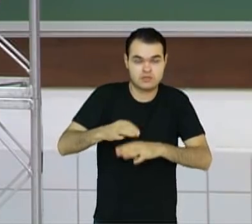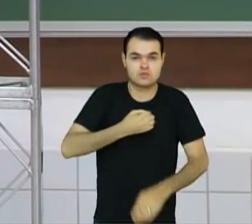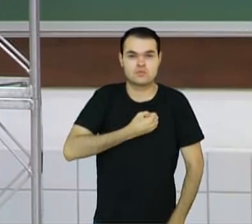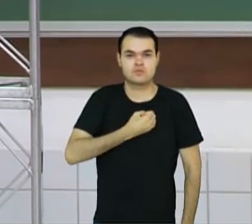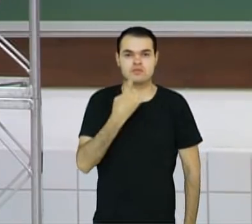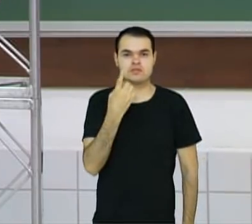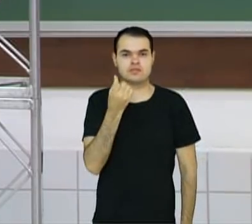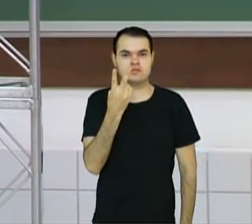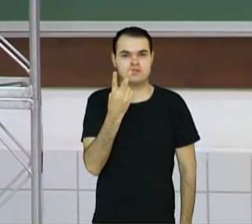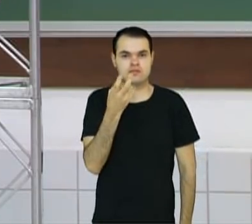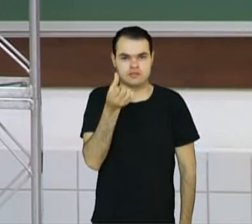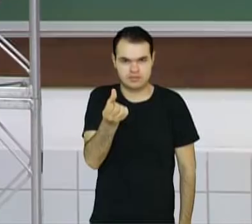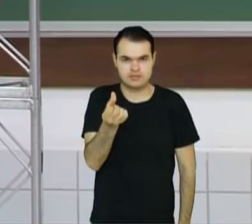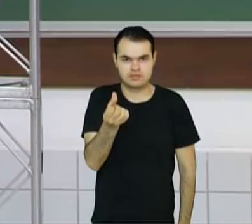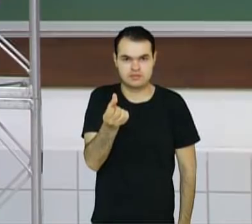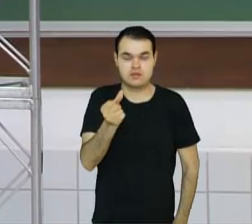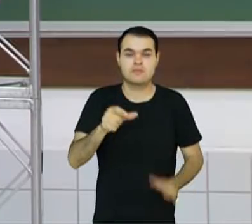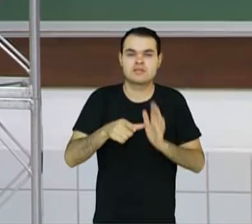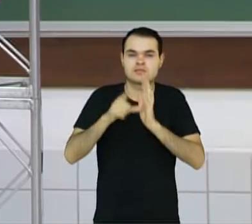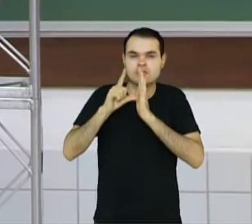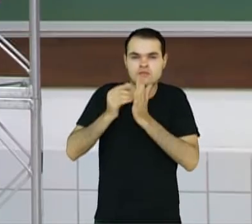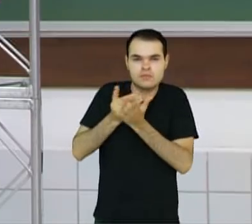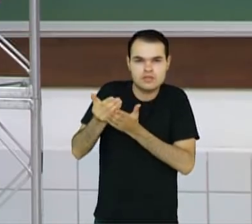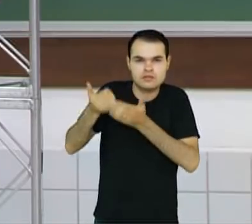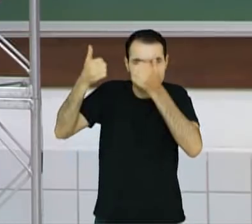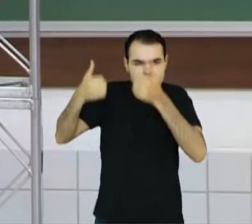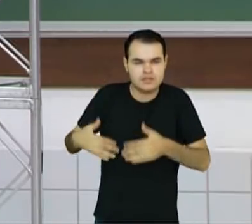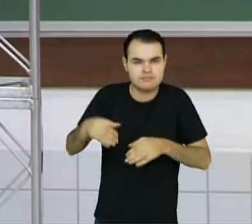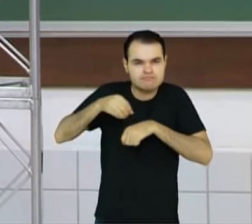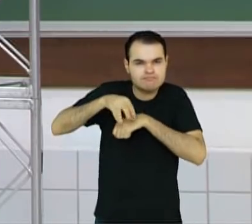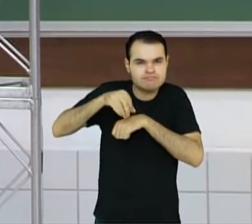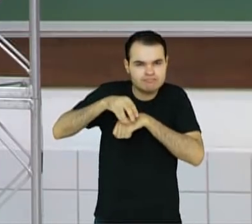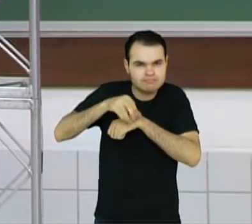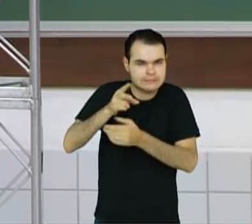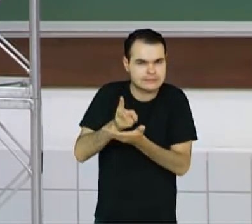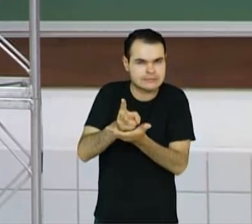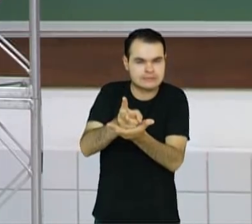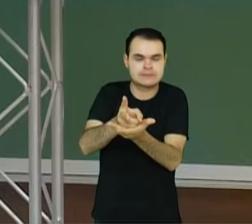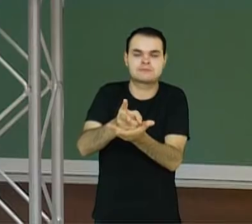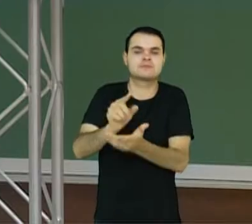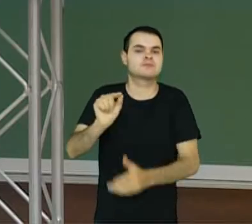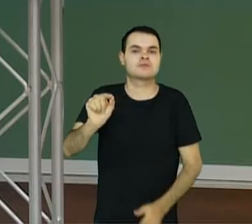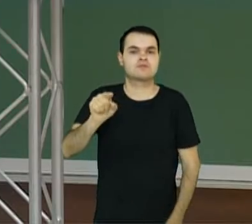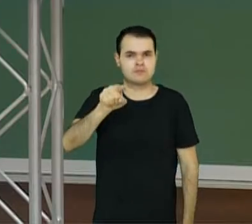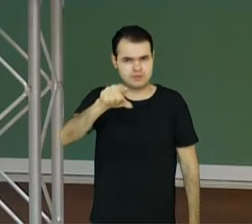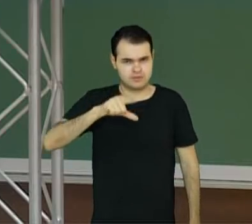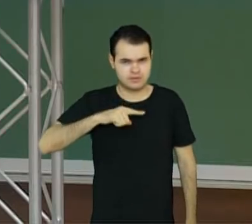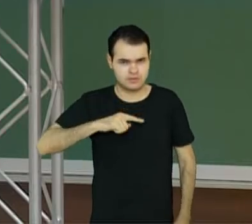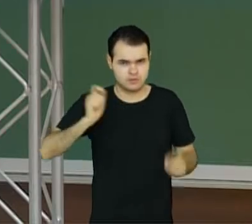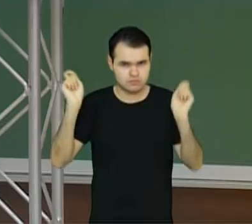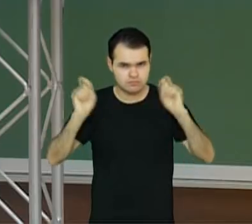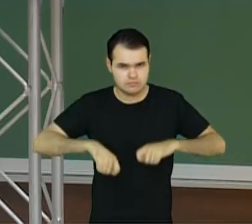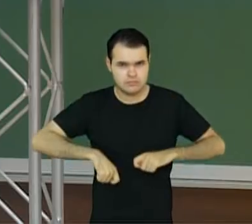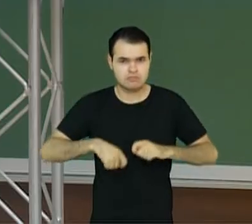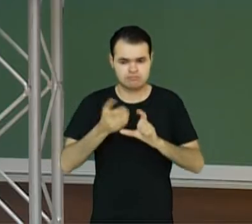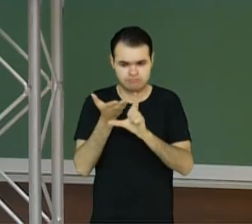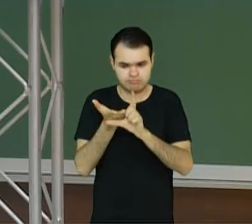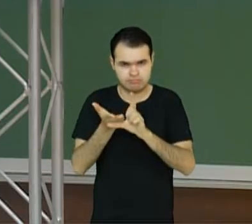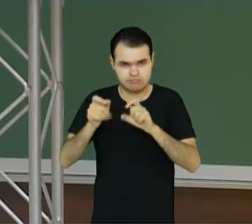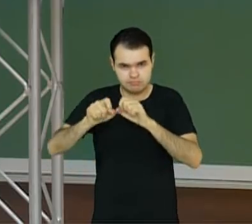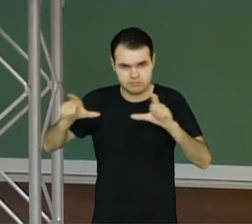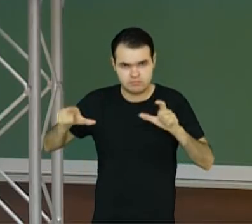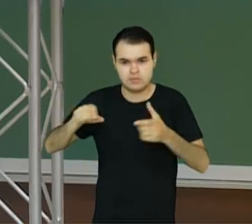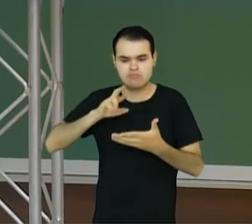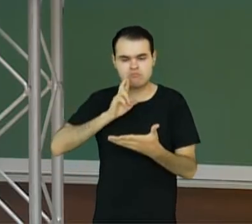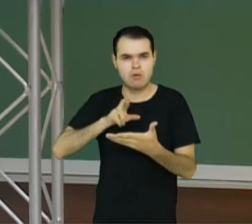gente começar, nós temos aqueles nossos recadinhos de sempre. Dá uma olhada comigo. Então, se você tem acesso ao Google Classroom, faça as atividades